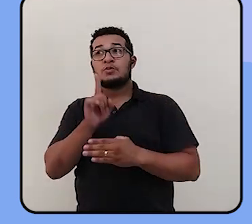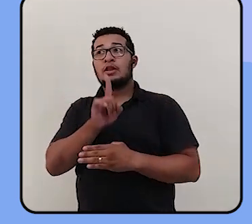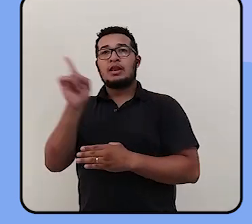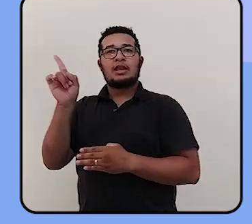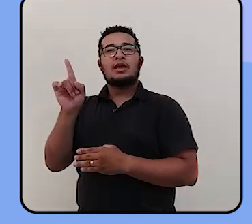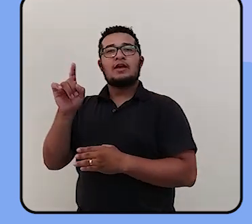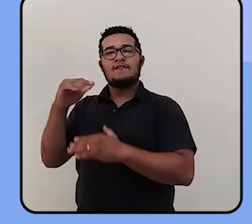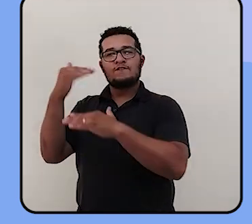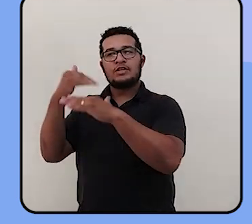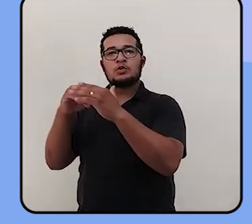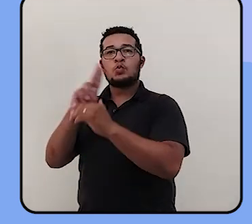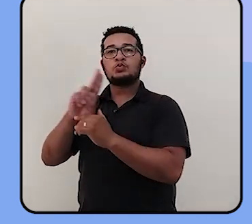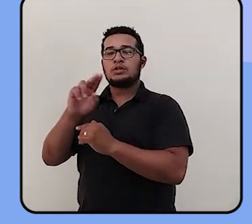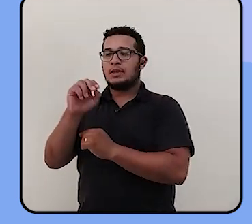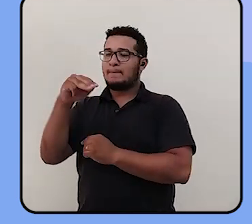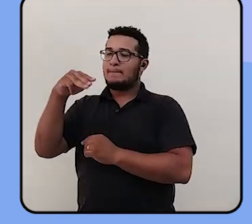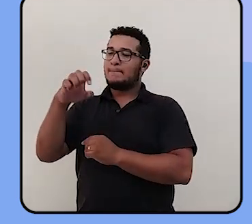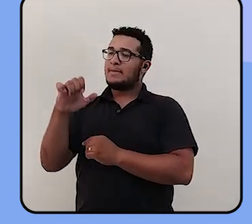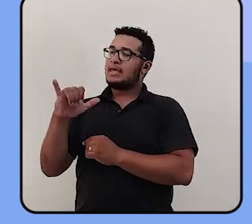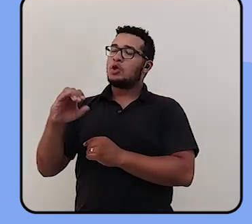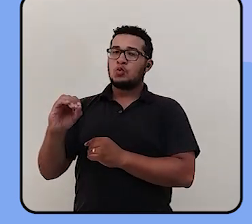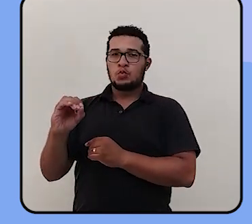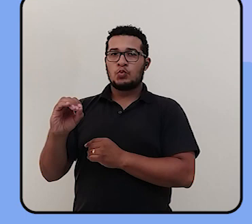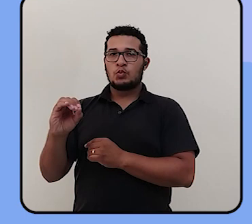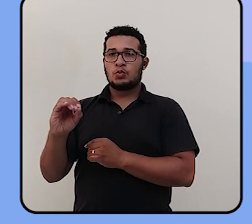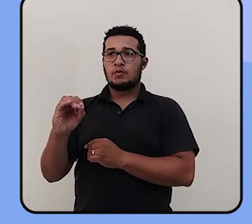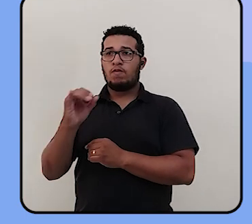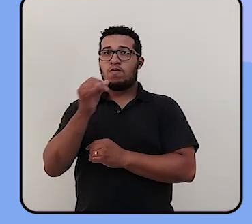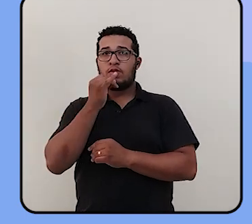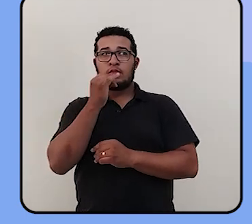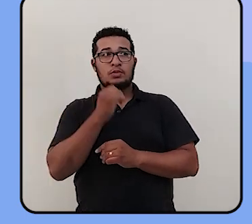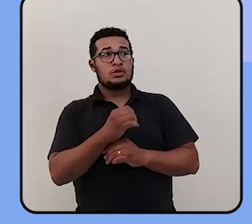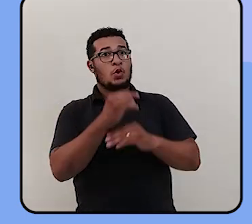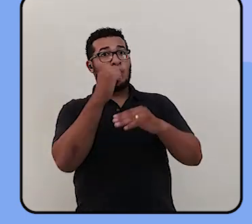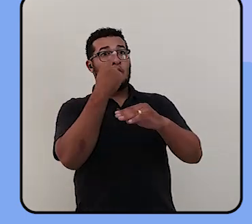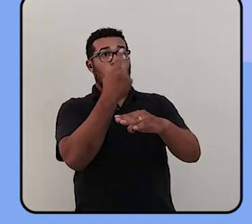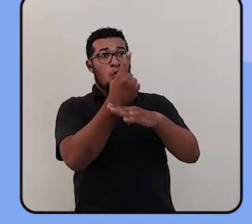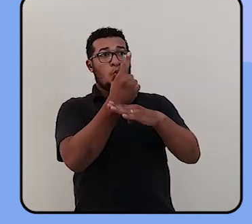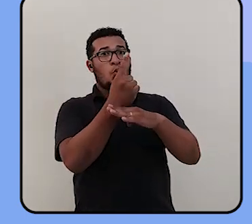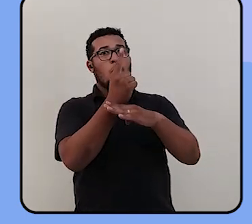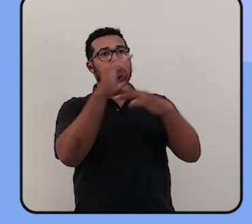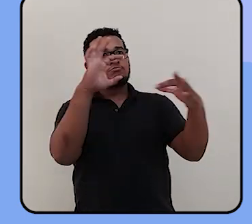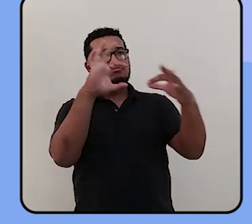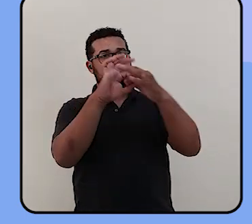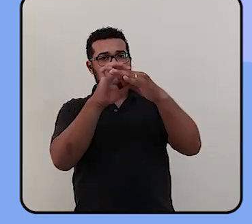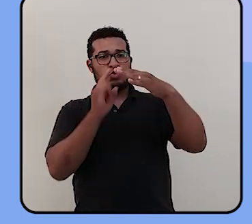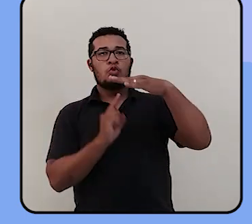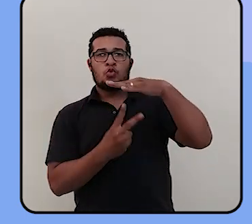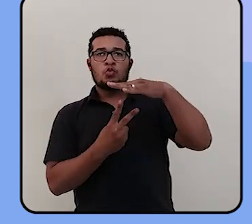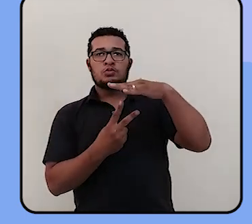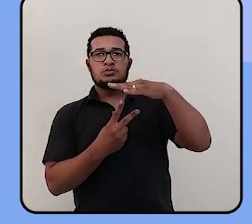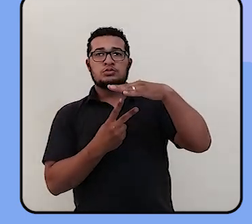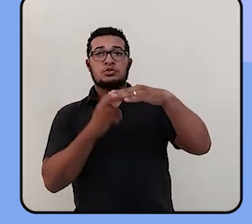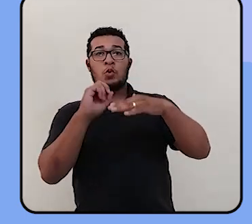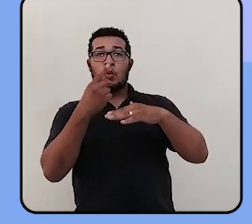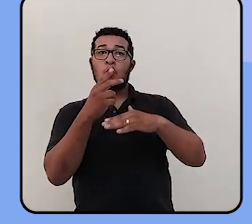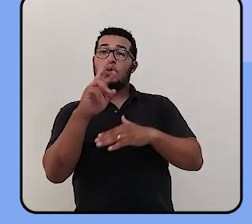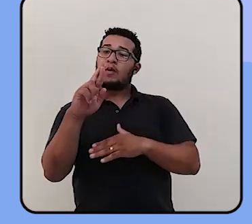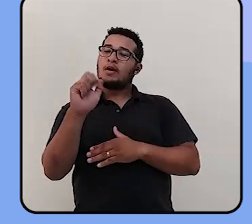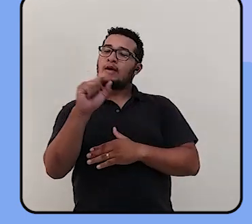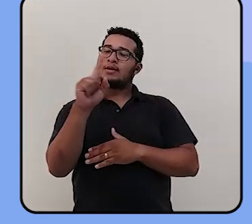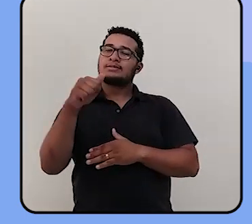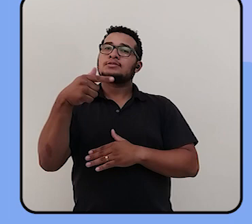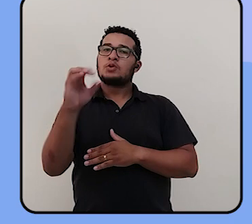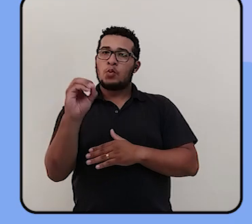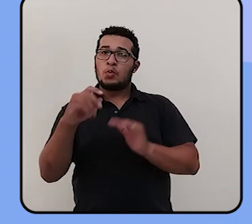costumava ler 1/2. Aqui na razão você vai ler 1 está para 2 ou razão de 1